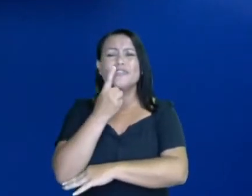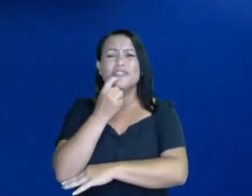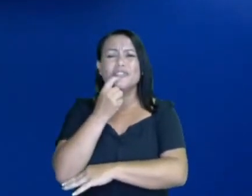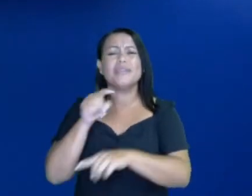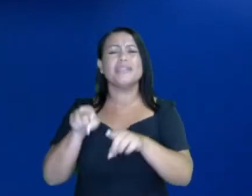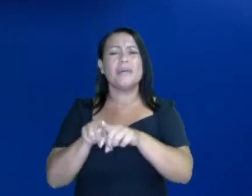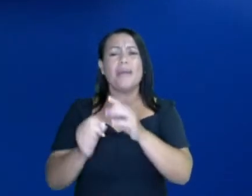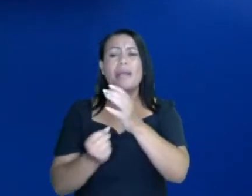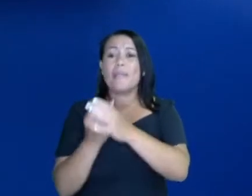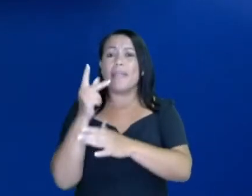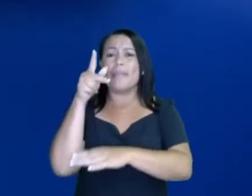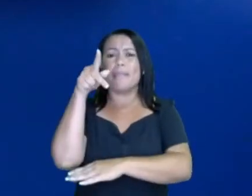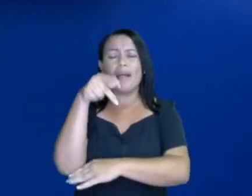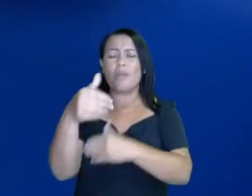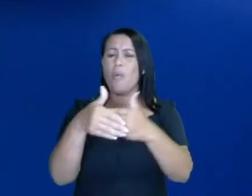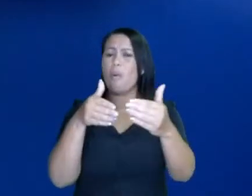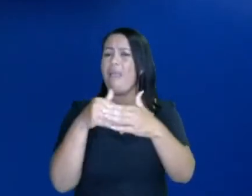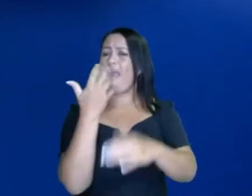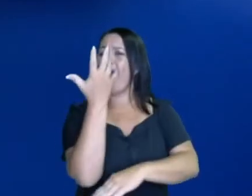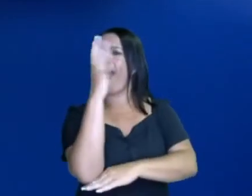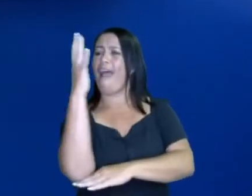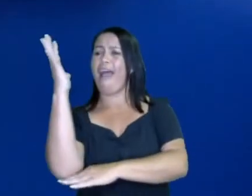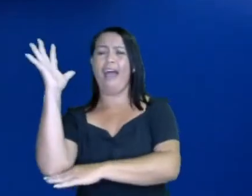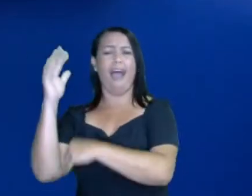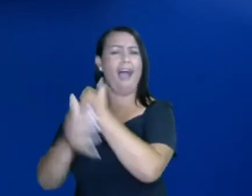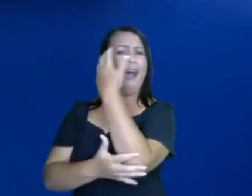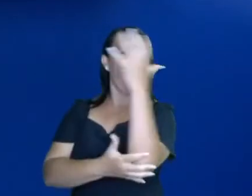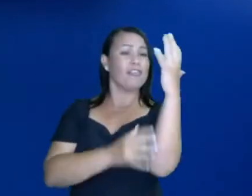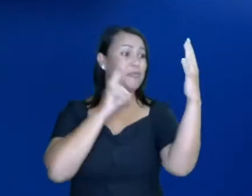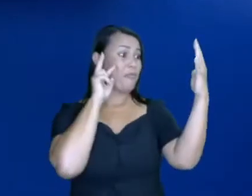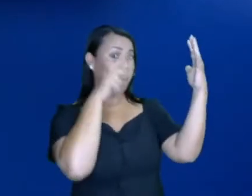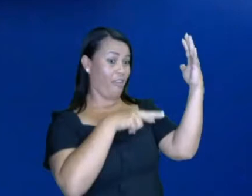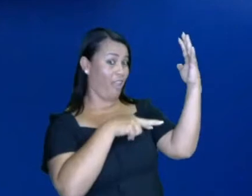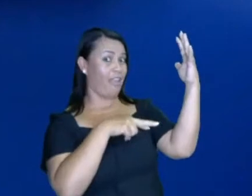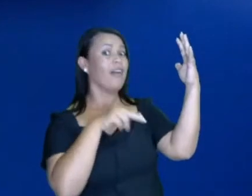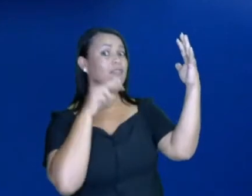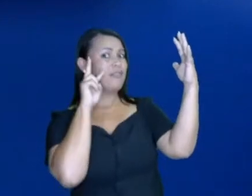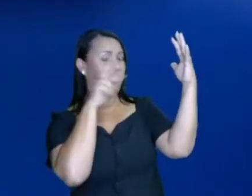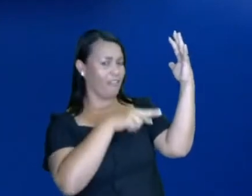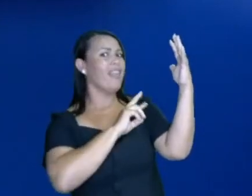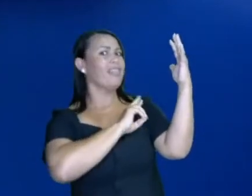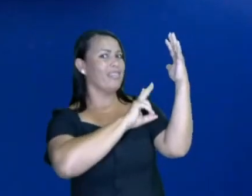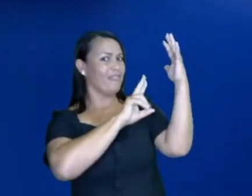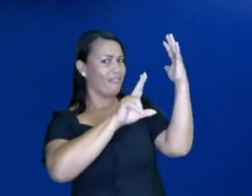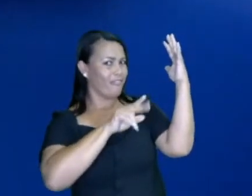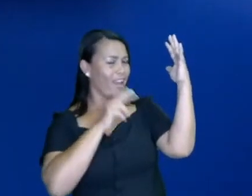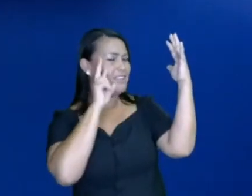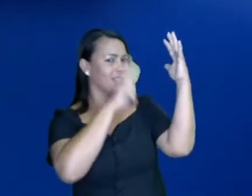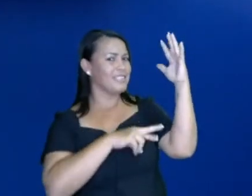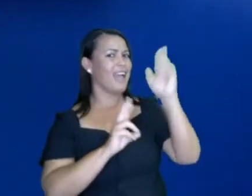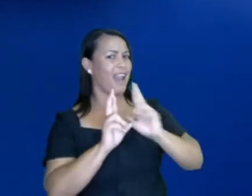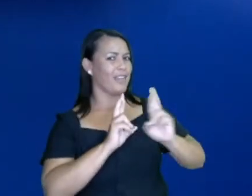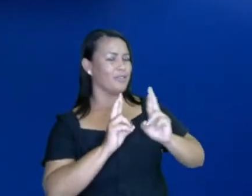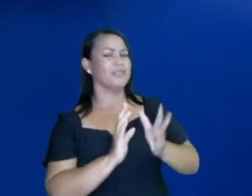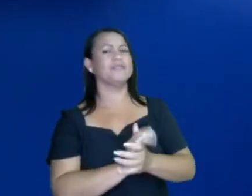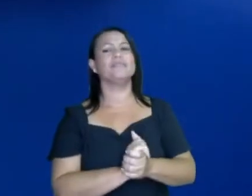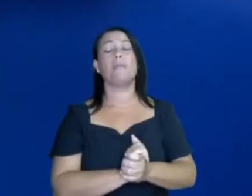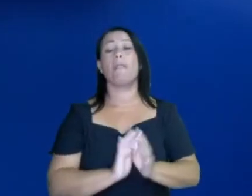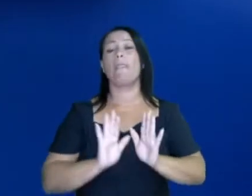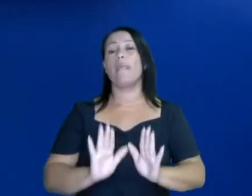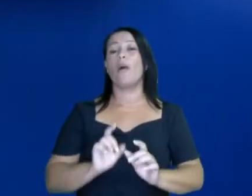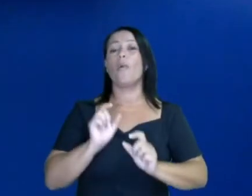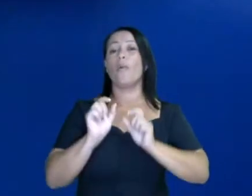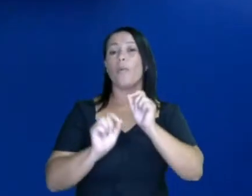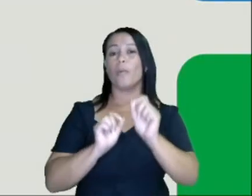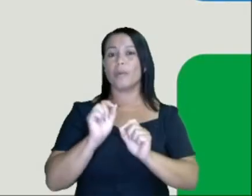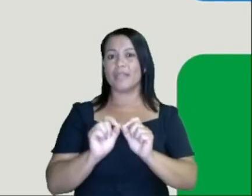planta, qualquer árvore que você possa ver, você verá diversas relações nela. Então,